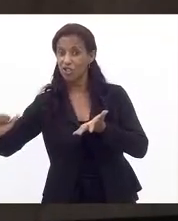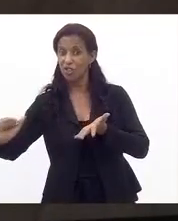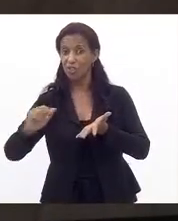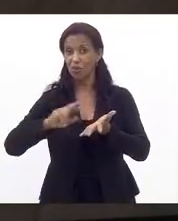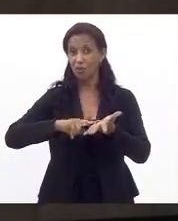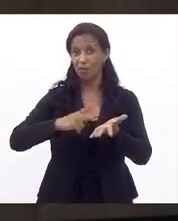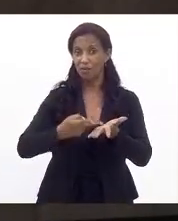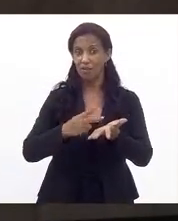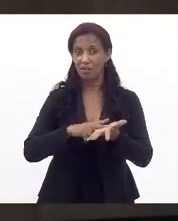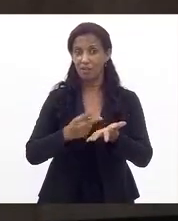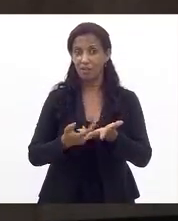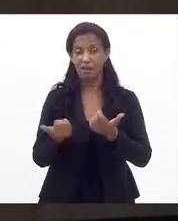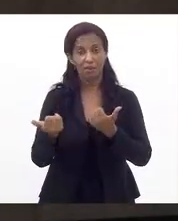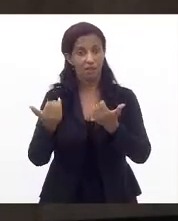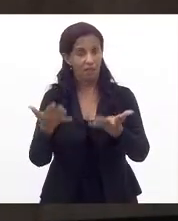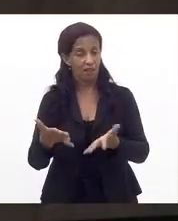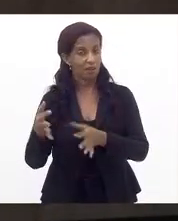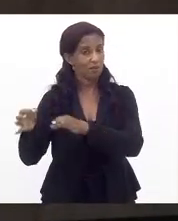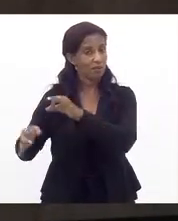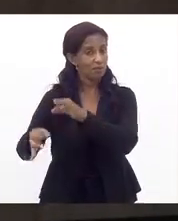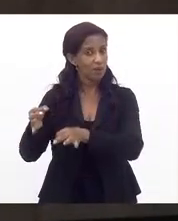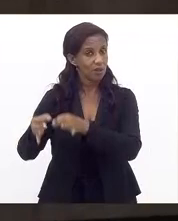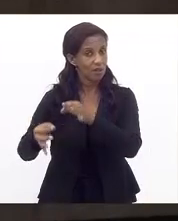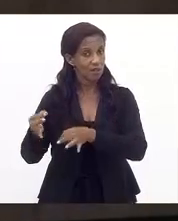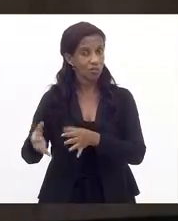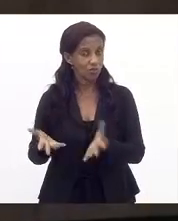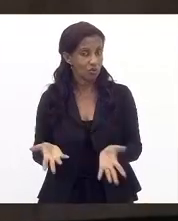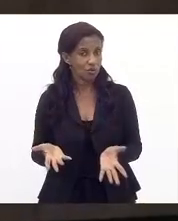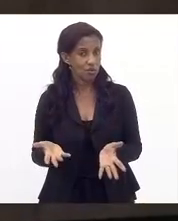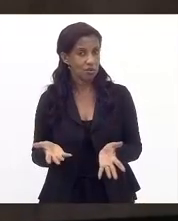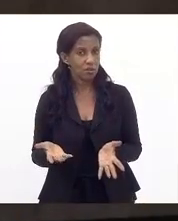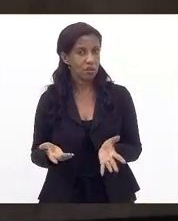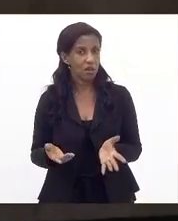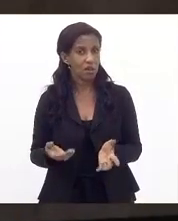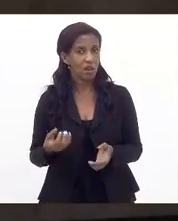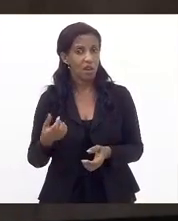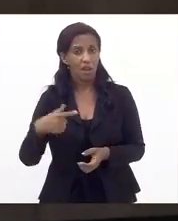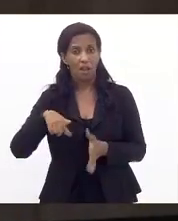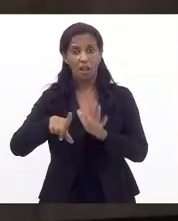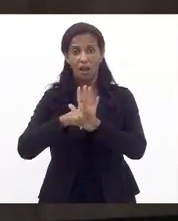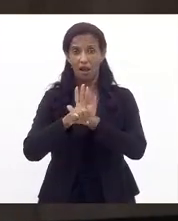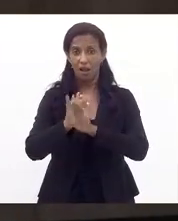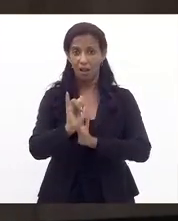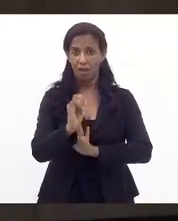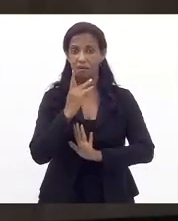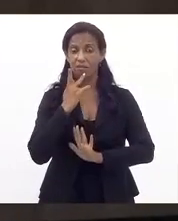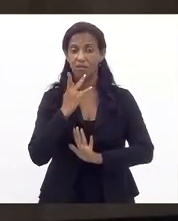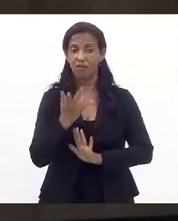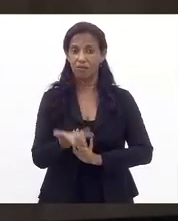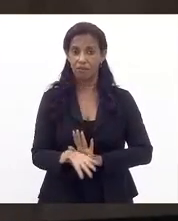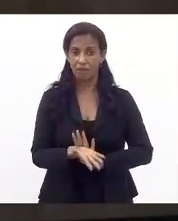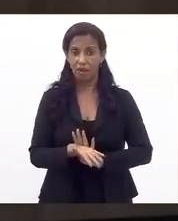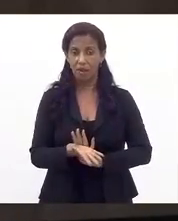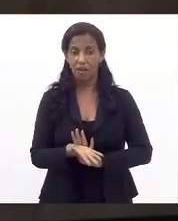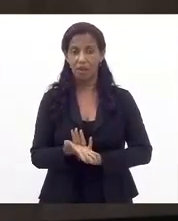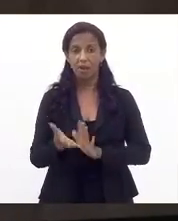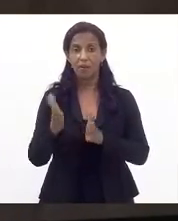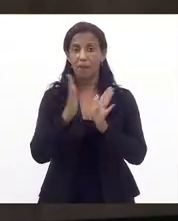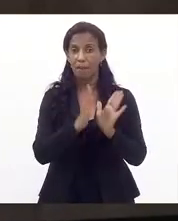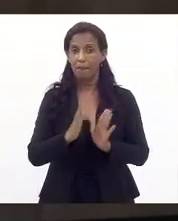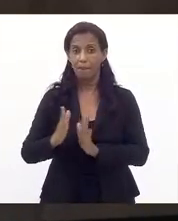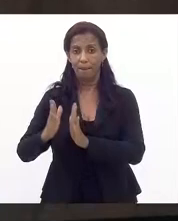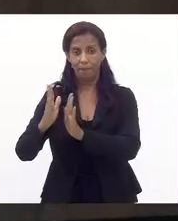interpretação dada pelo tribunal a alvedrio do comando a legislação porque a lei diz que fará